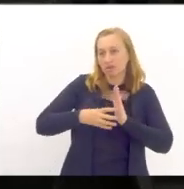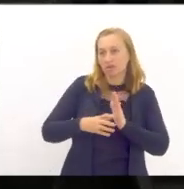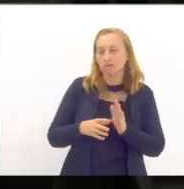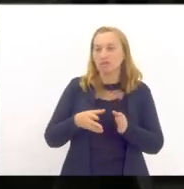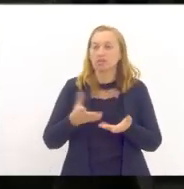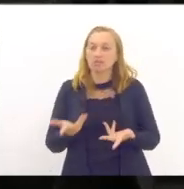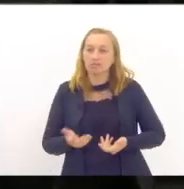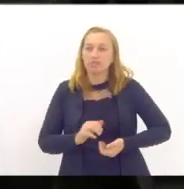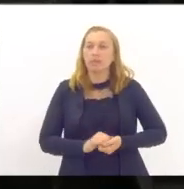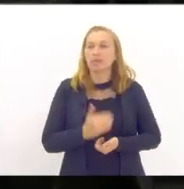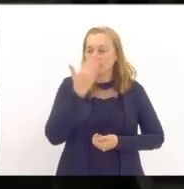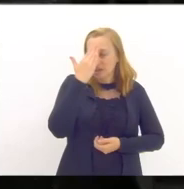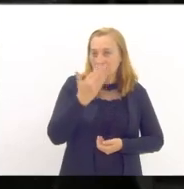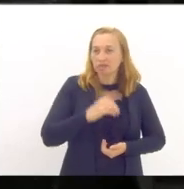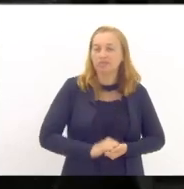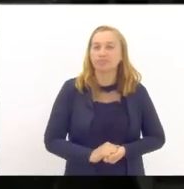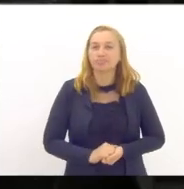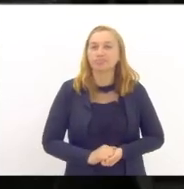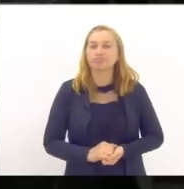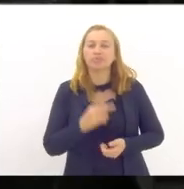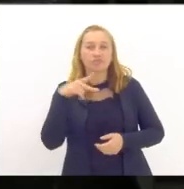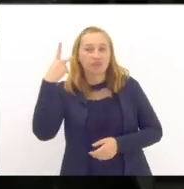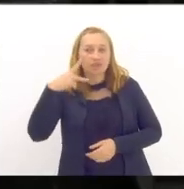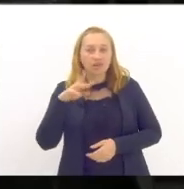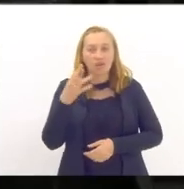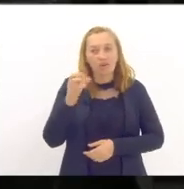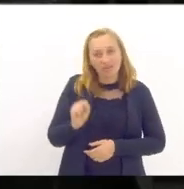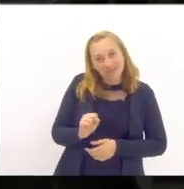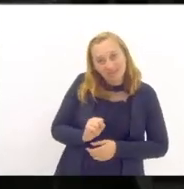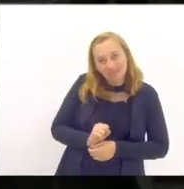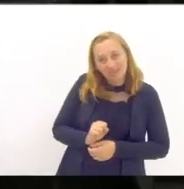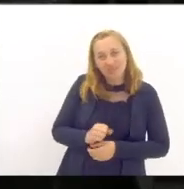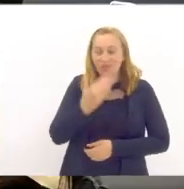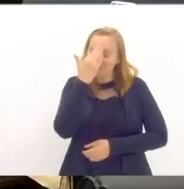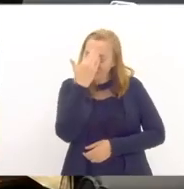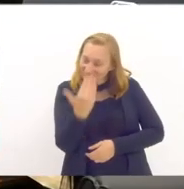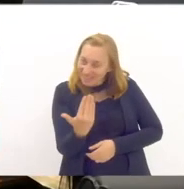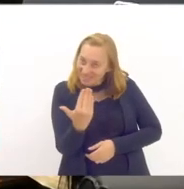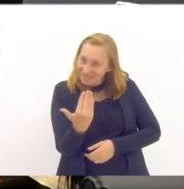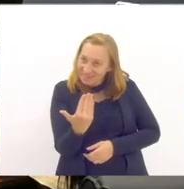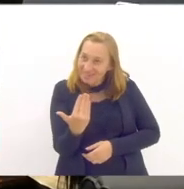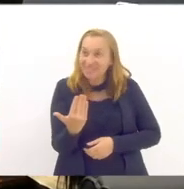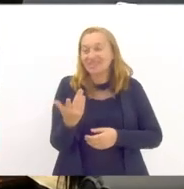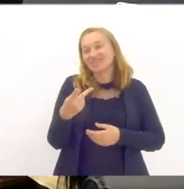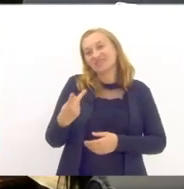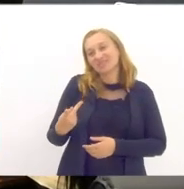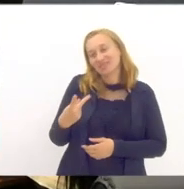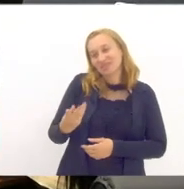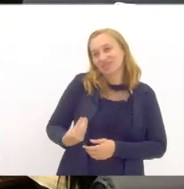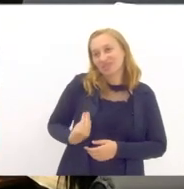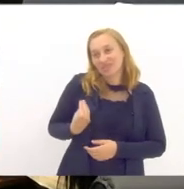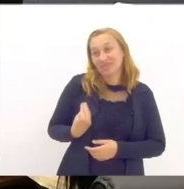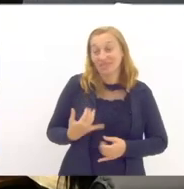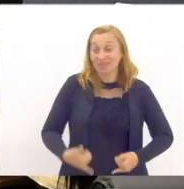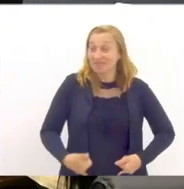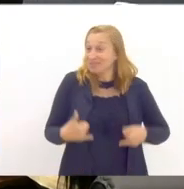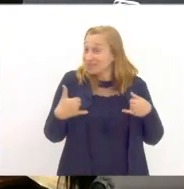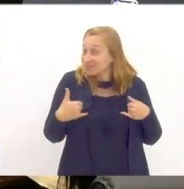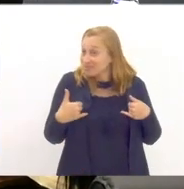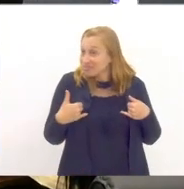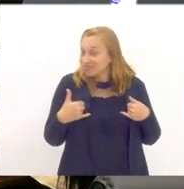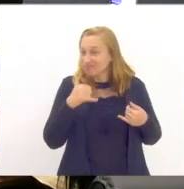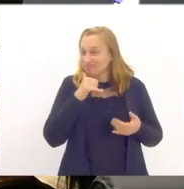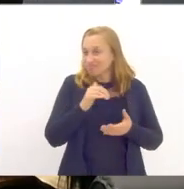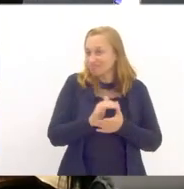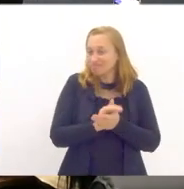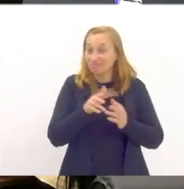orientações partidárias. Muito obrigado. Vereadora Rosa Fernandes, muito obrigado pela sua presença. Fico muito honrado. A senhora, eu acho que